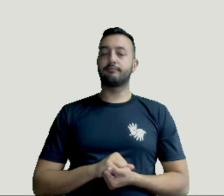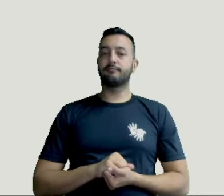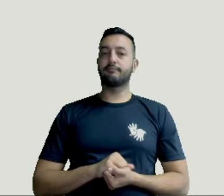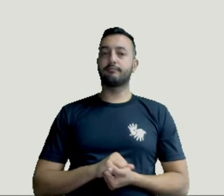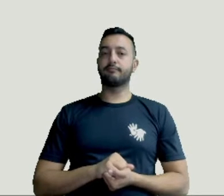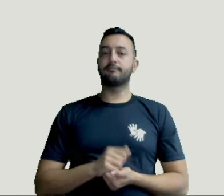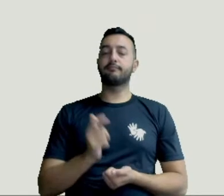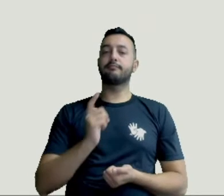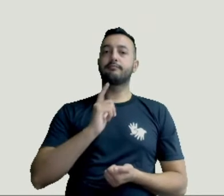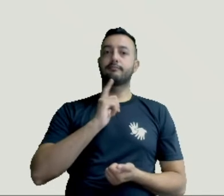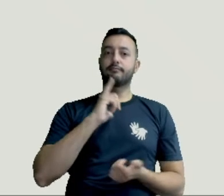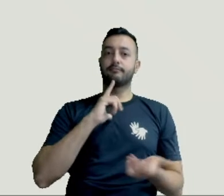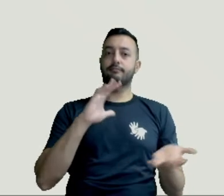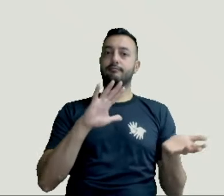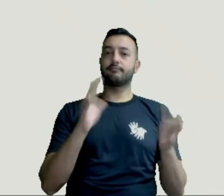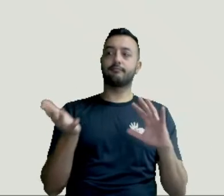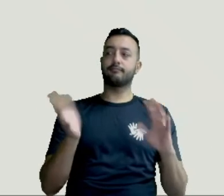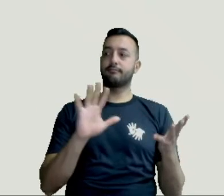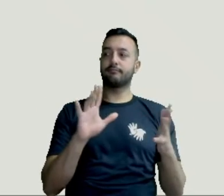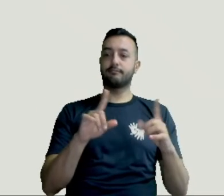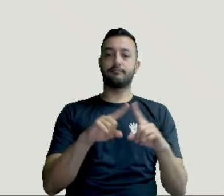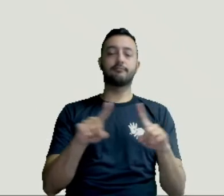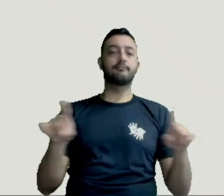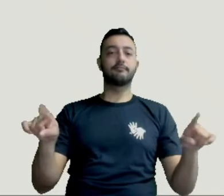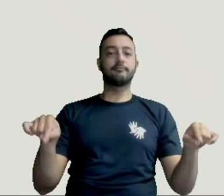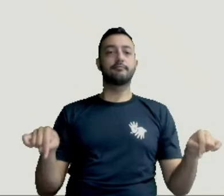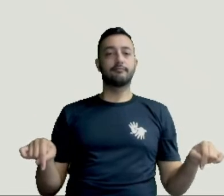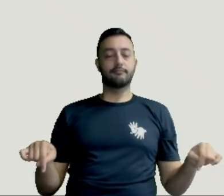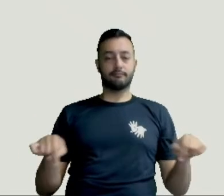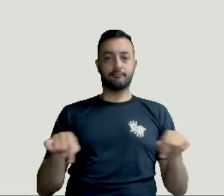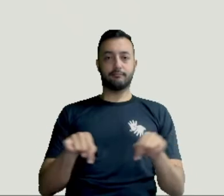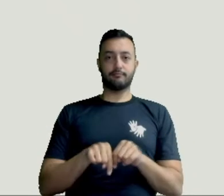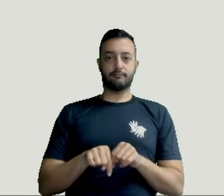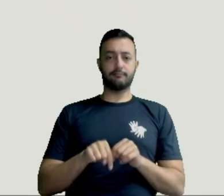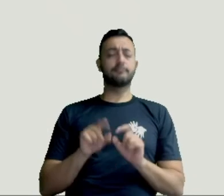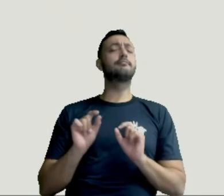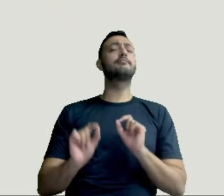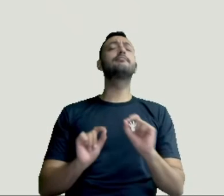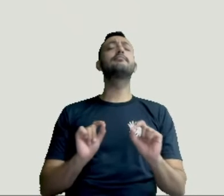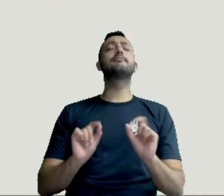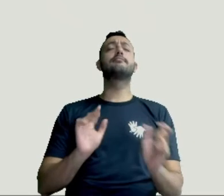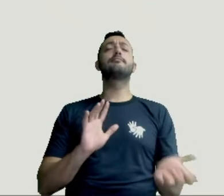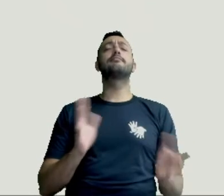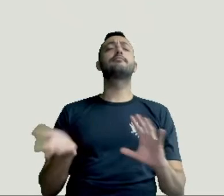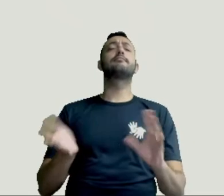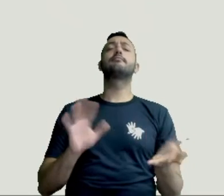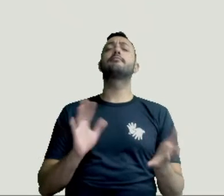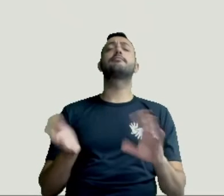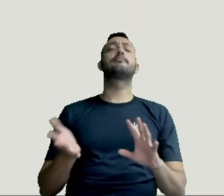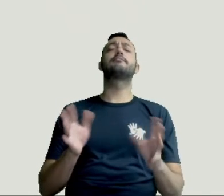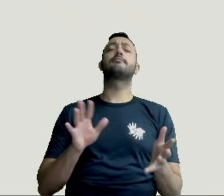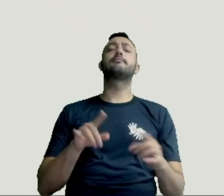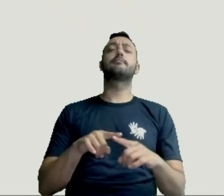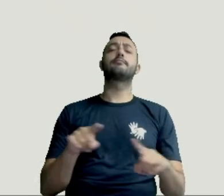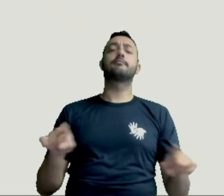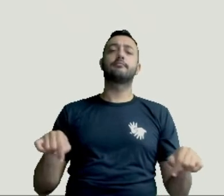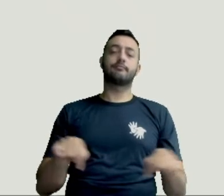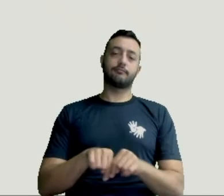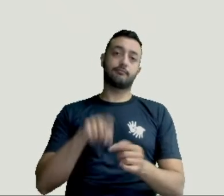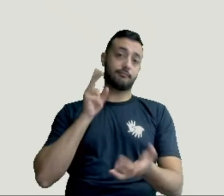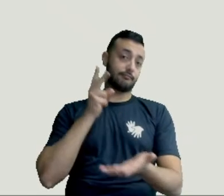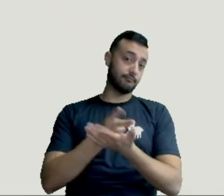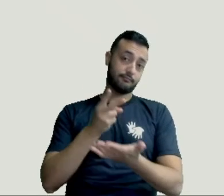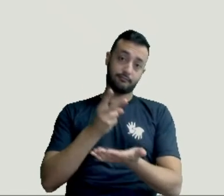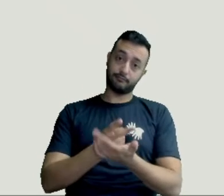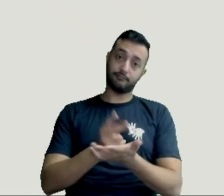Então, tenho variação de espaço. O que é a variação de espaço? Sempre será assim, gente.